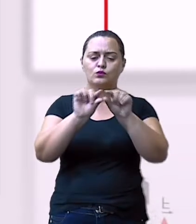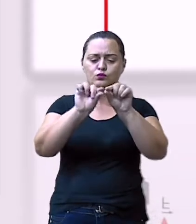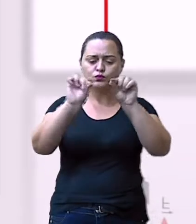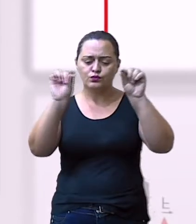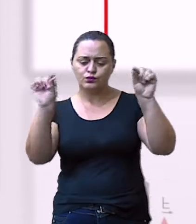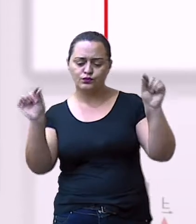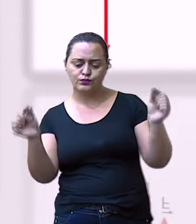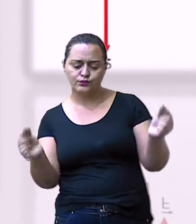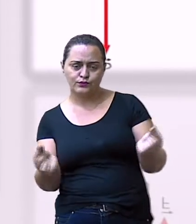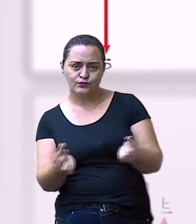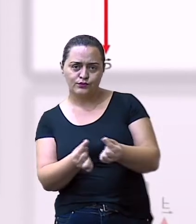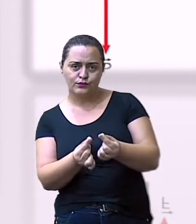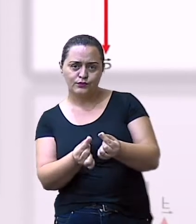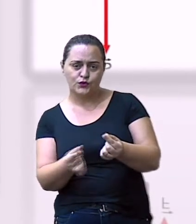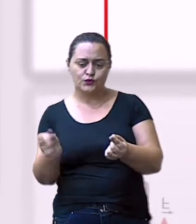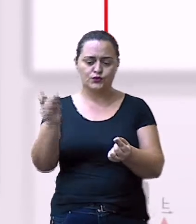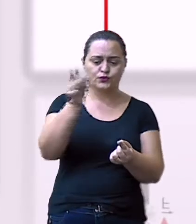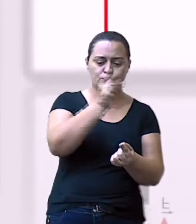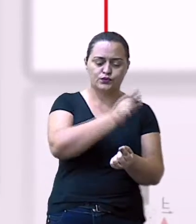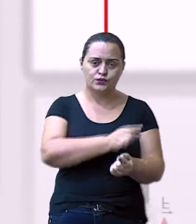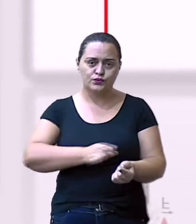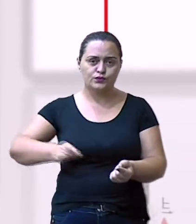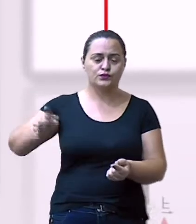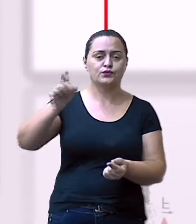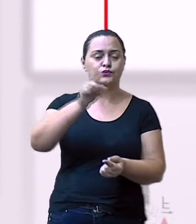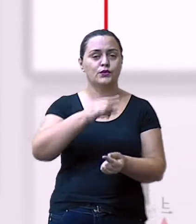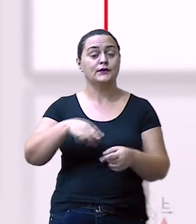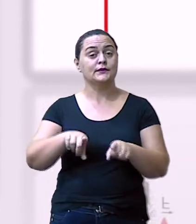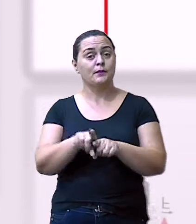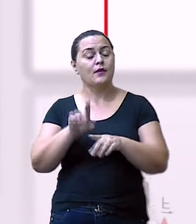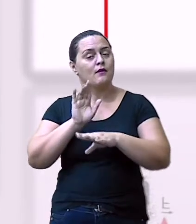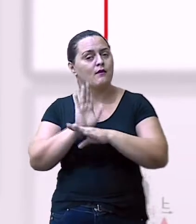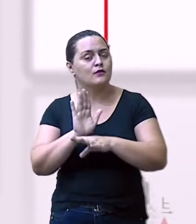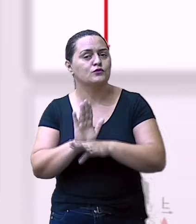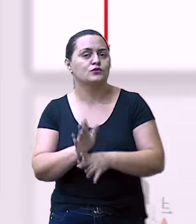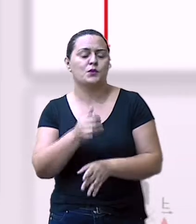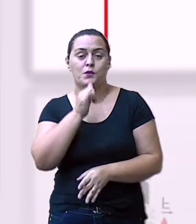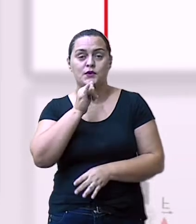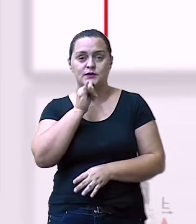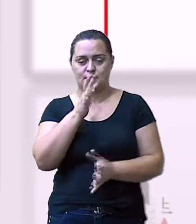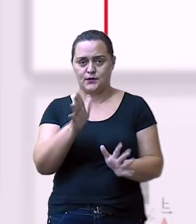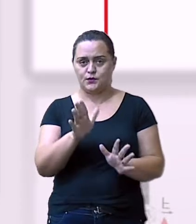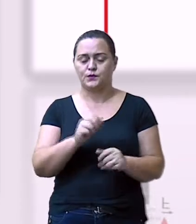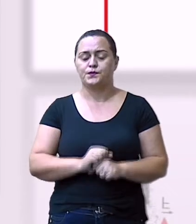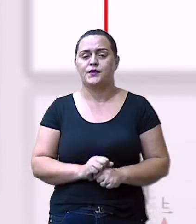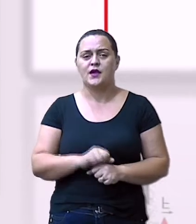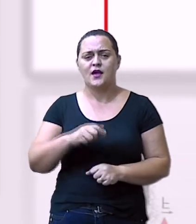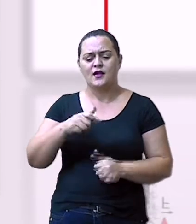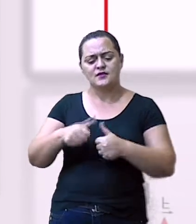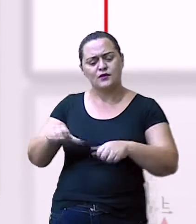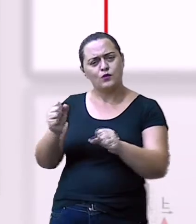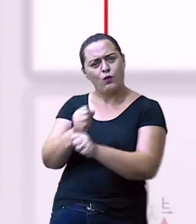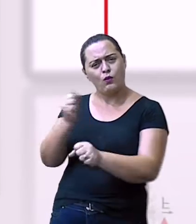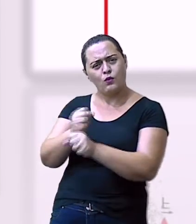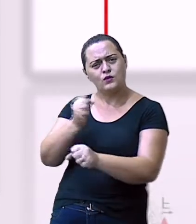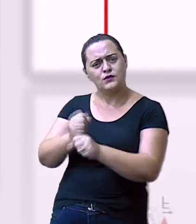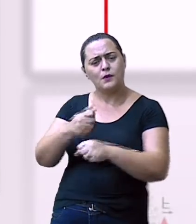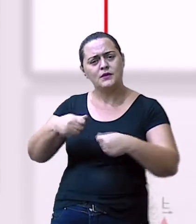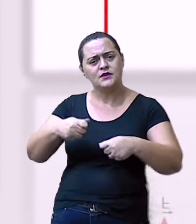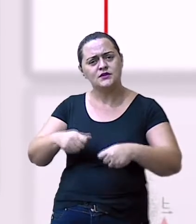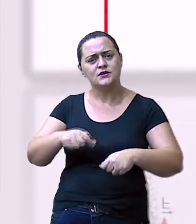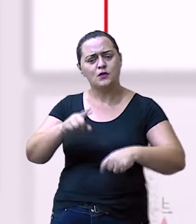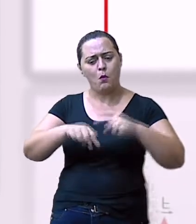Imagine que um operador de construção tenha de levar um objeto de 20 quilos do chão até o